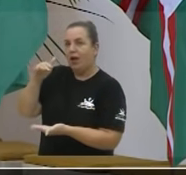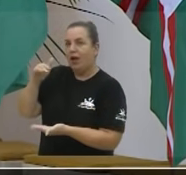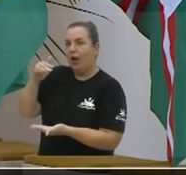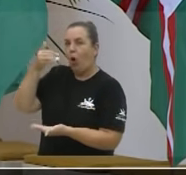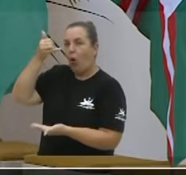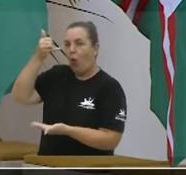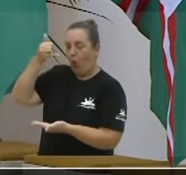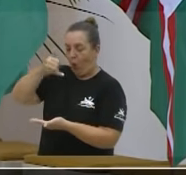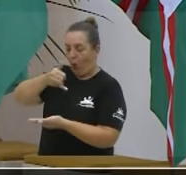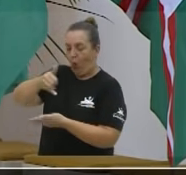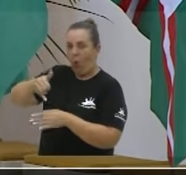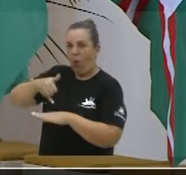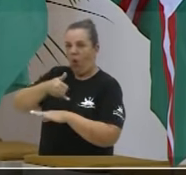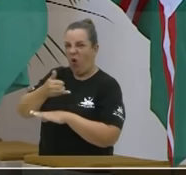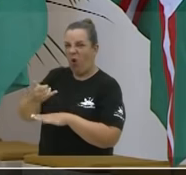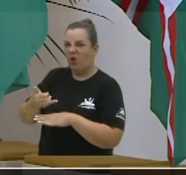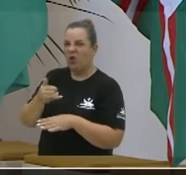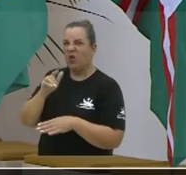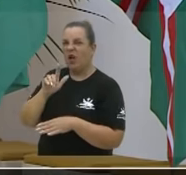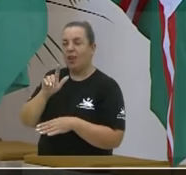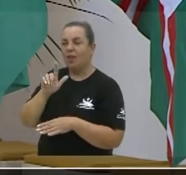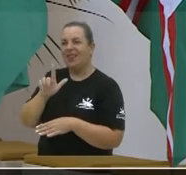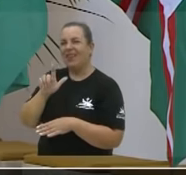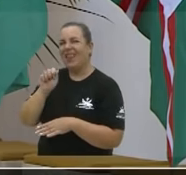puro. Que perfume o nardo!